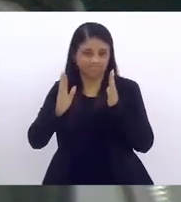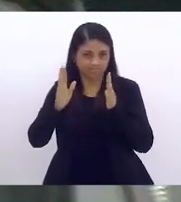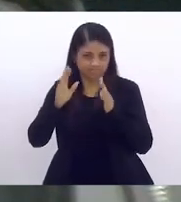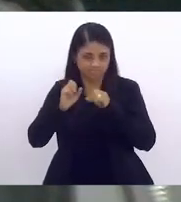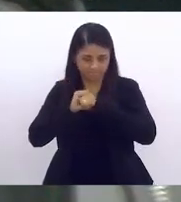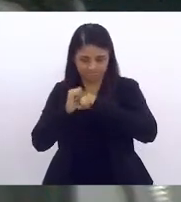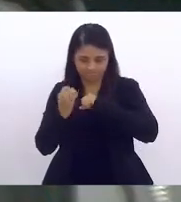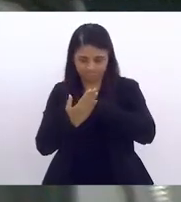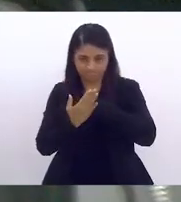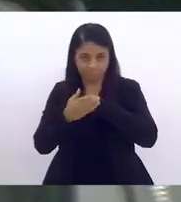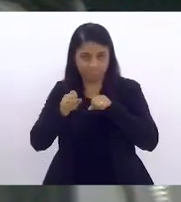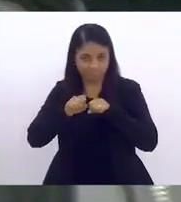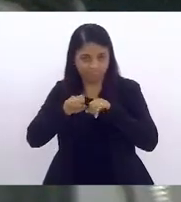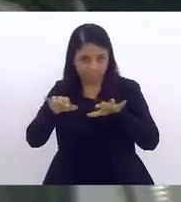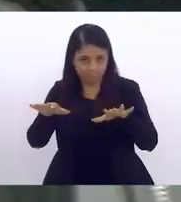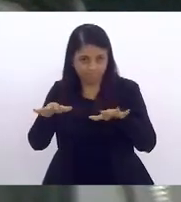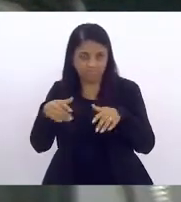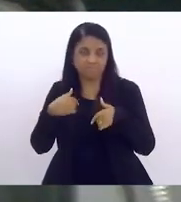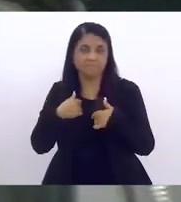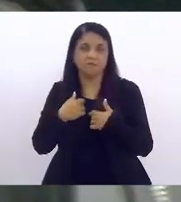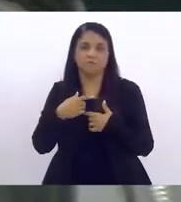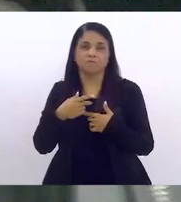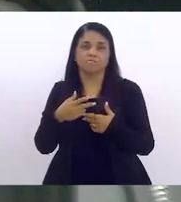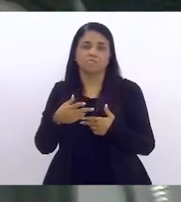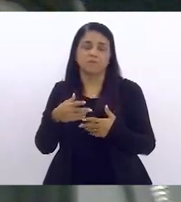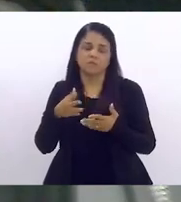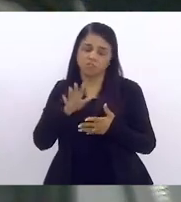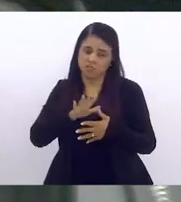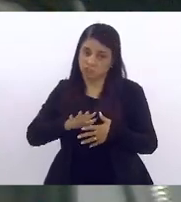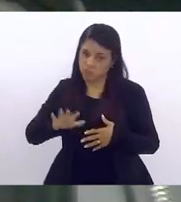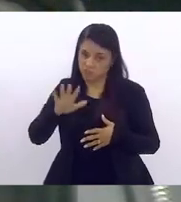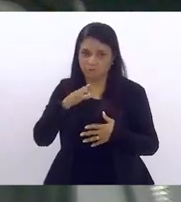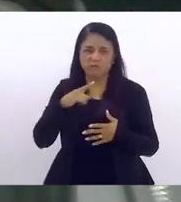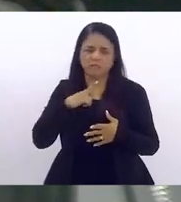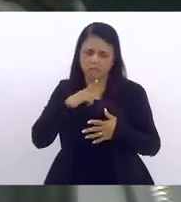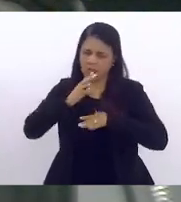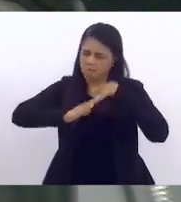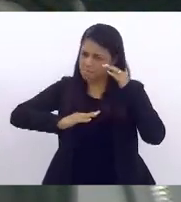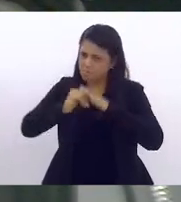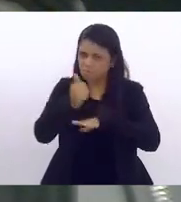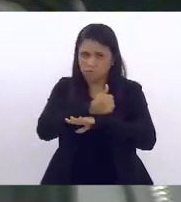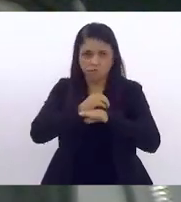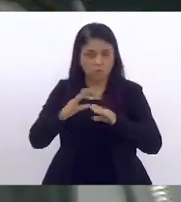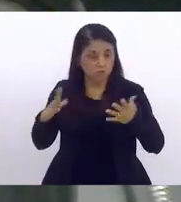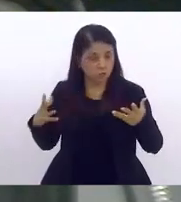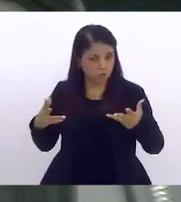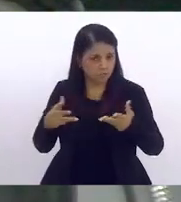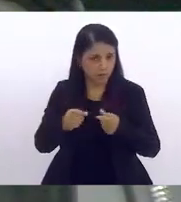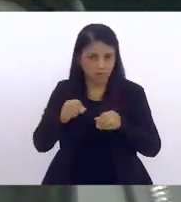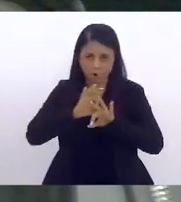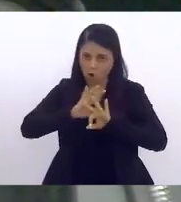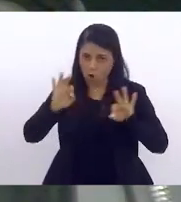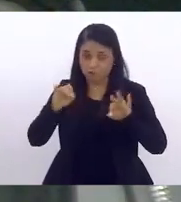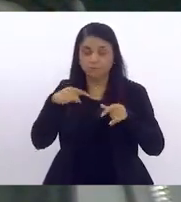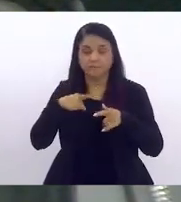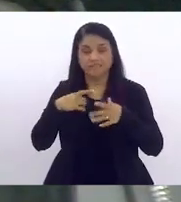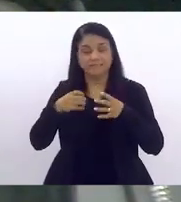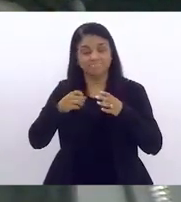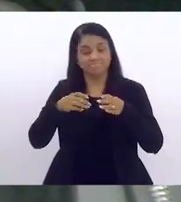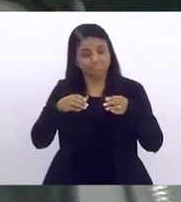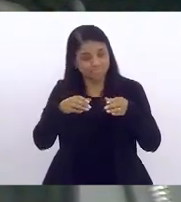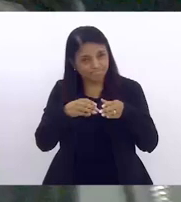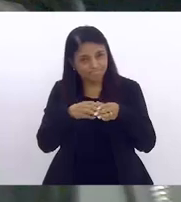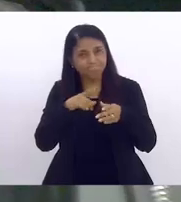evidente, claro que aqui a gente está generalizando, tem ótimos profissionais médicos, mas, em termos de categoria, a gente tem um problema